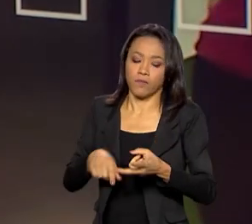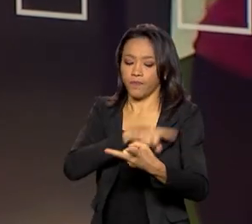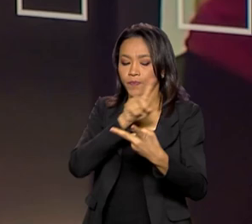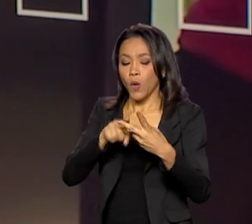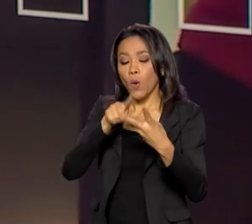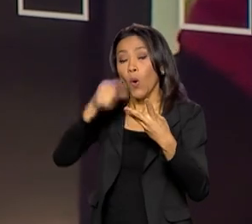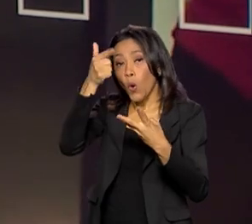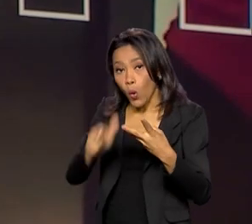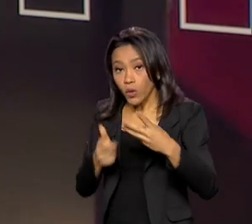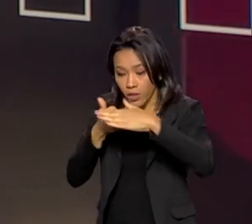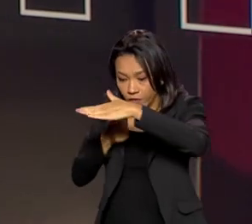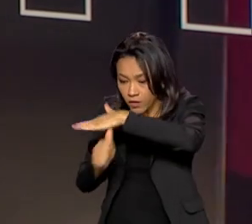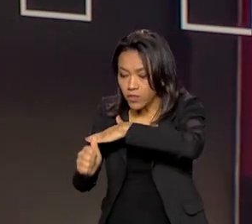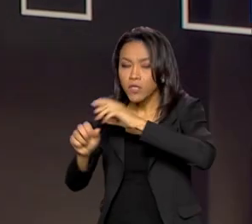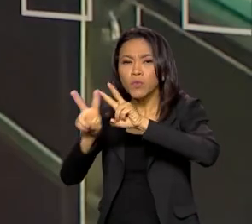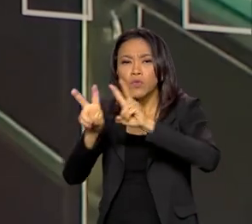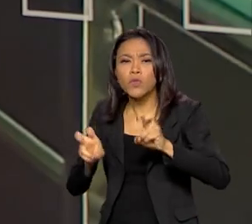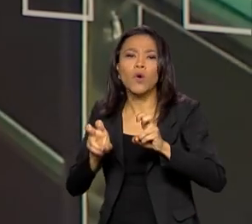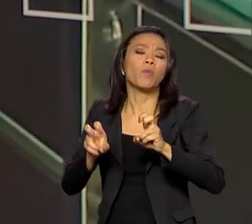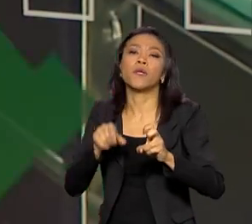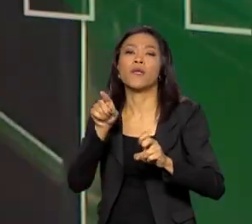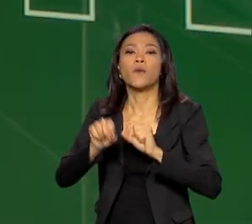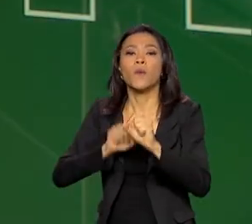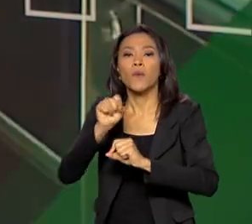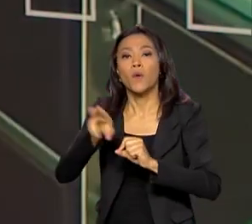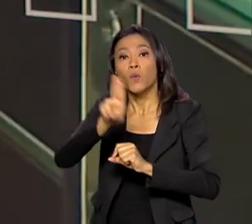modernização de processos,